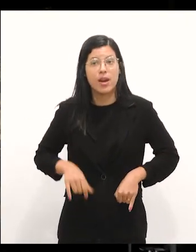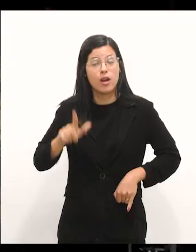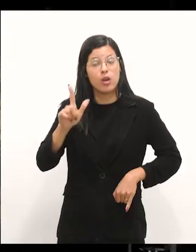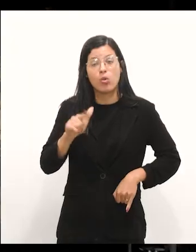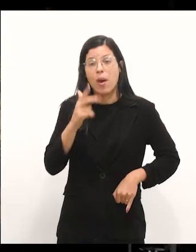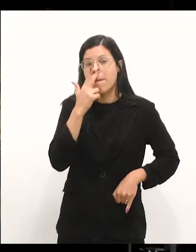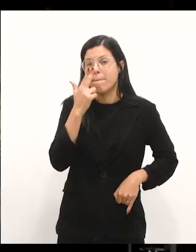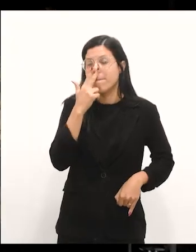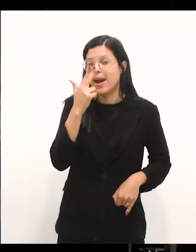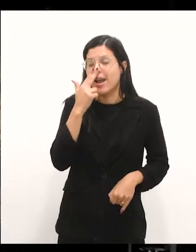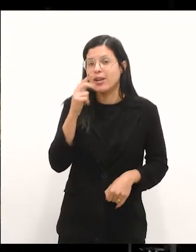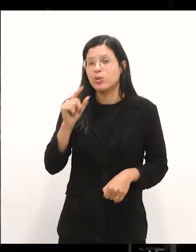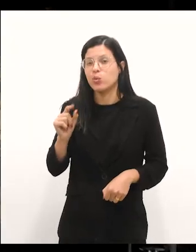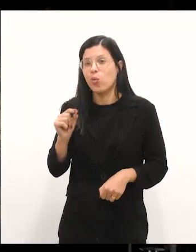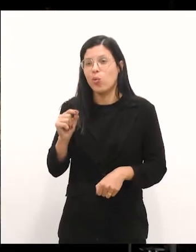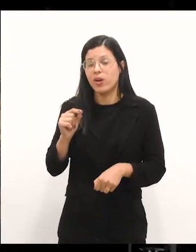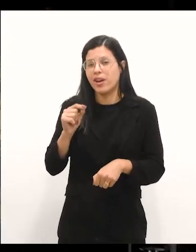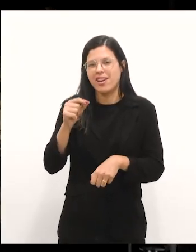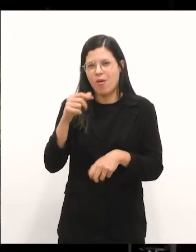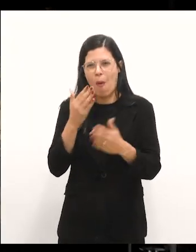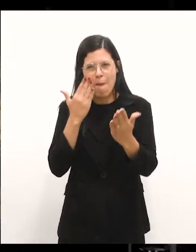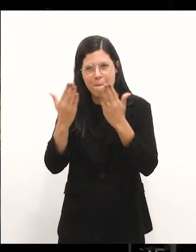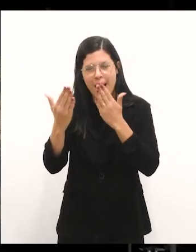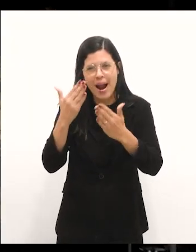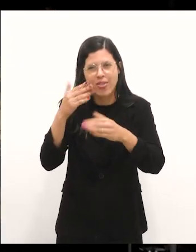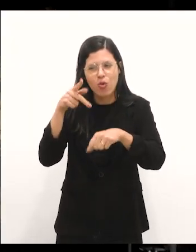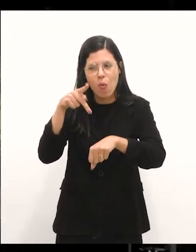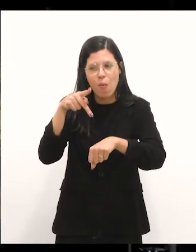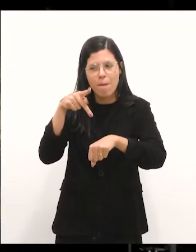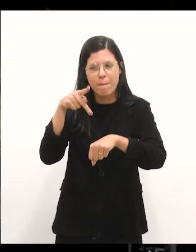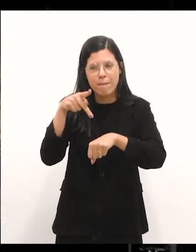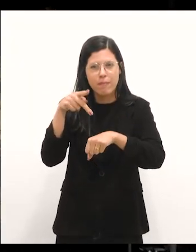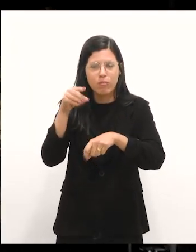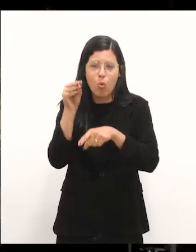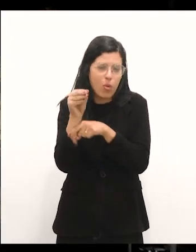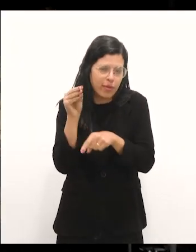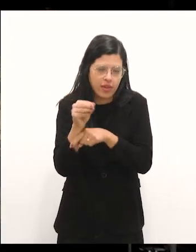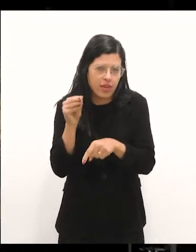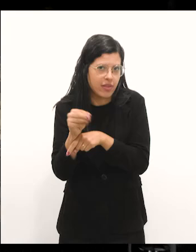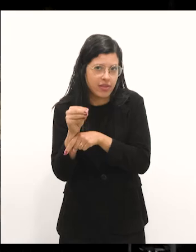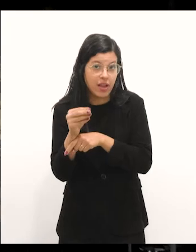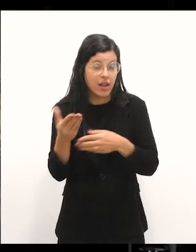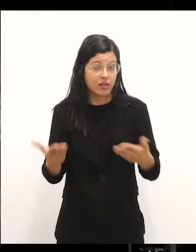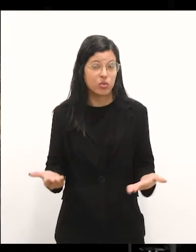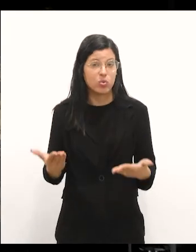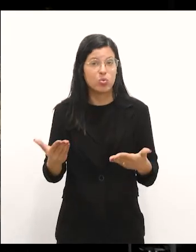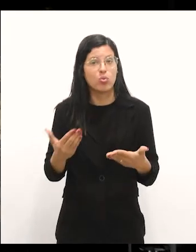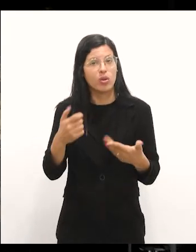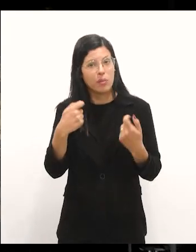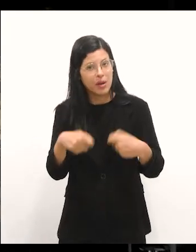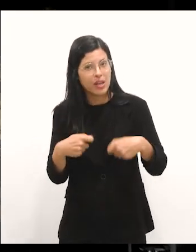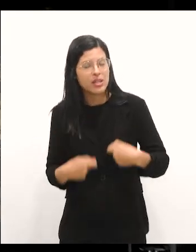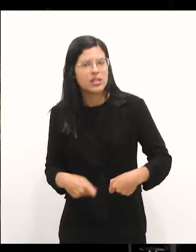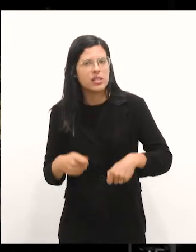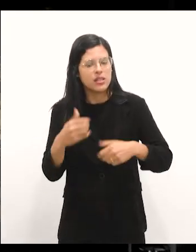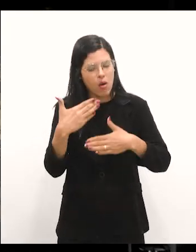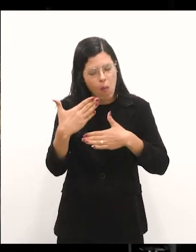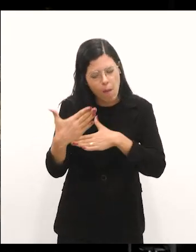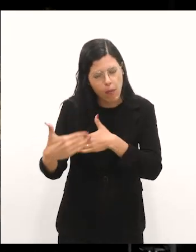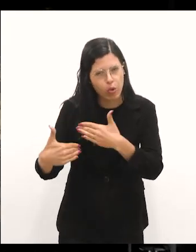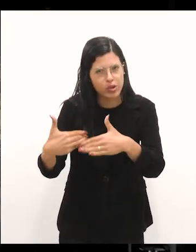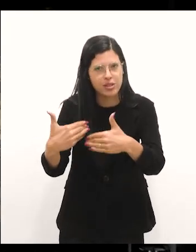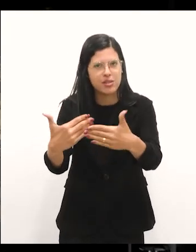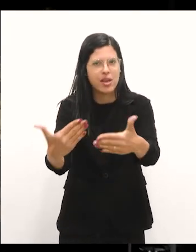do espírito, como fosse uma pedra bruta que precisasse ser burilada, né? Lapidada, para formar o diamante, a